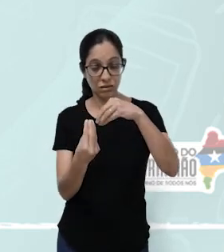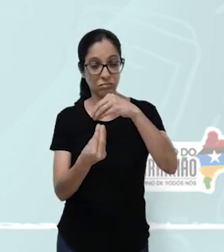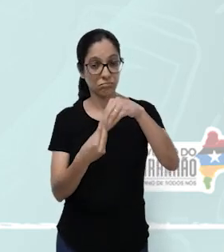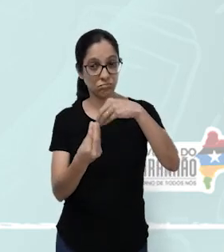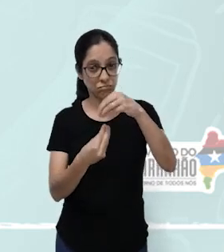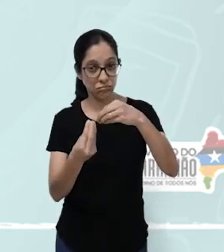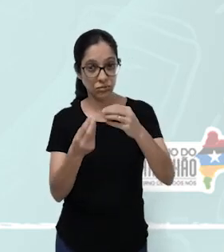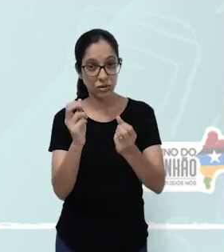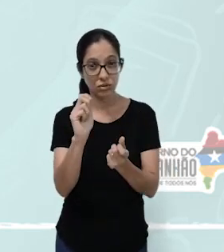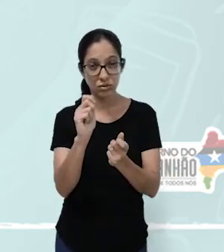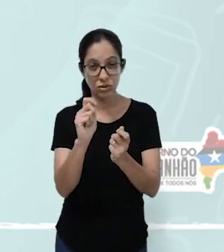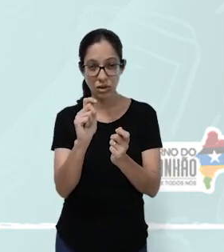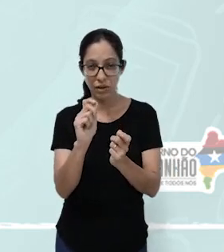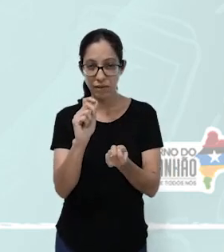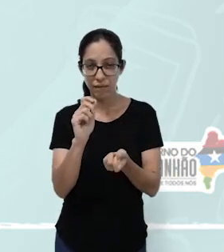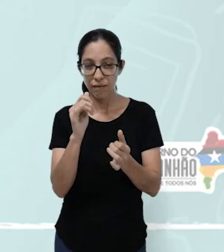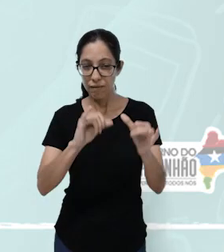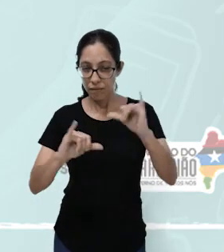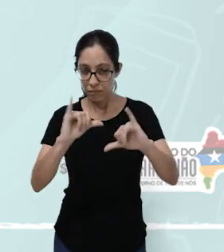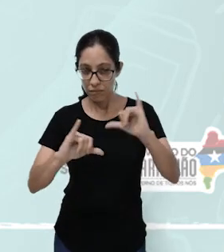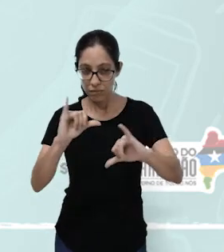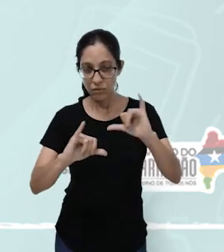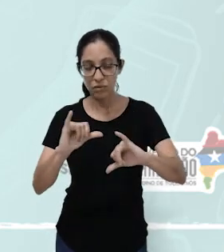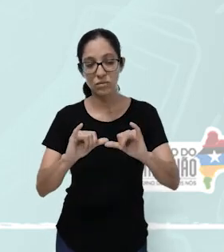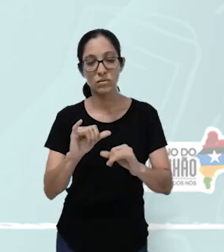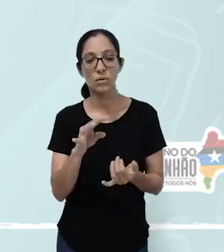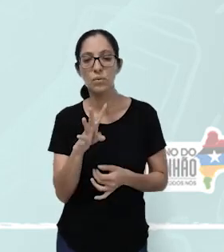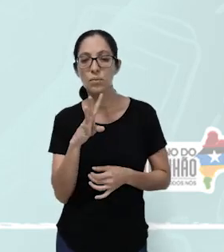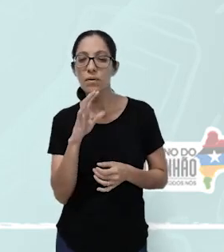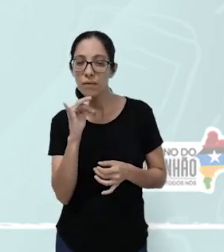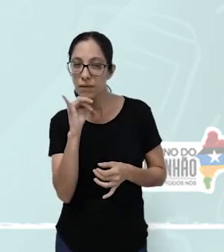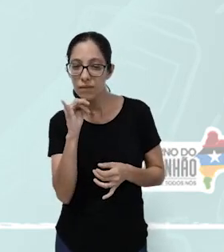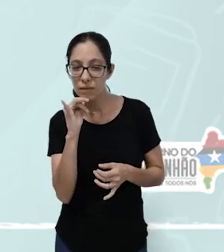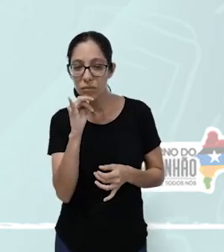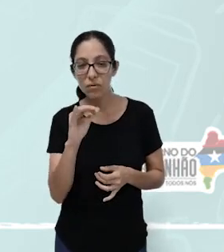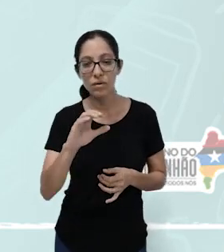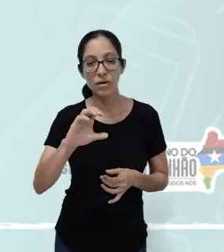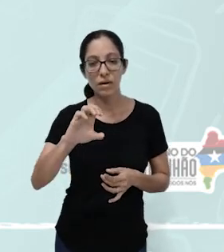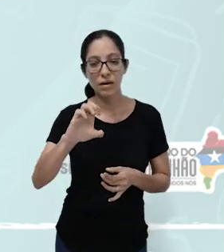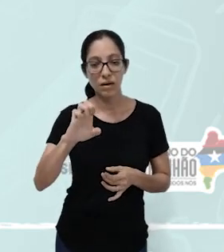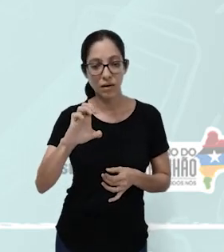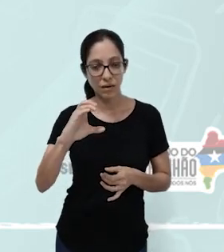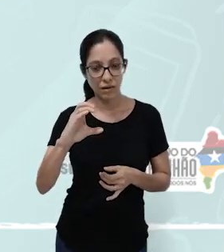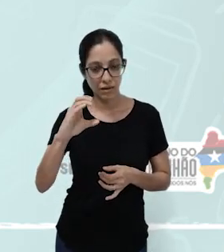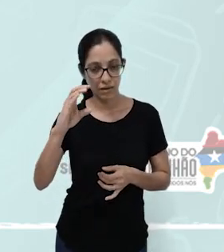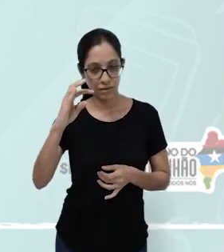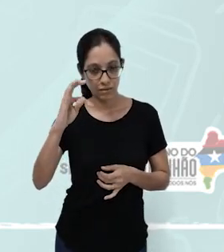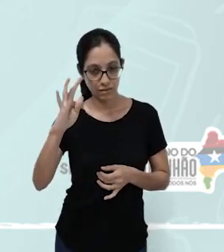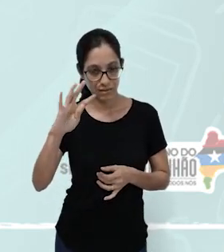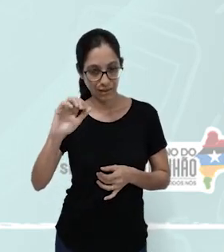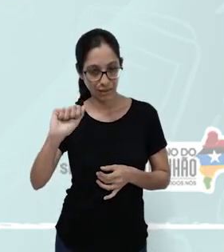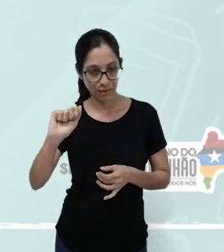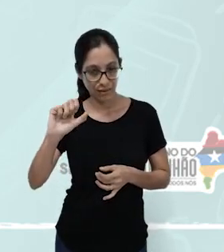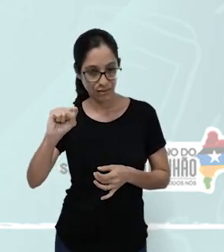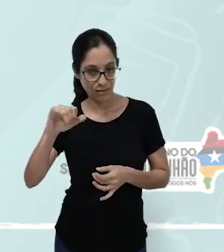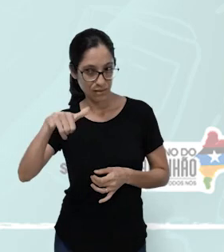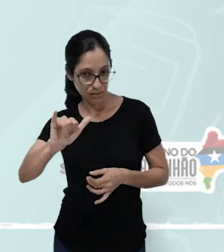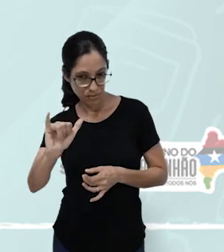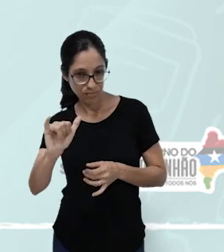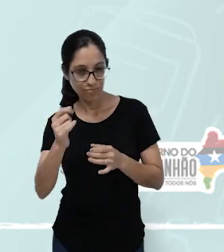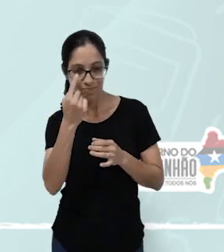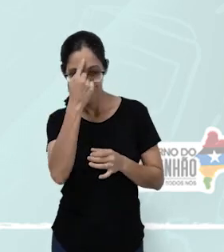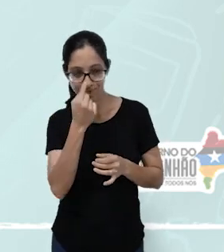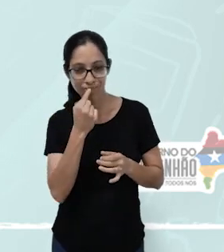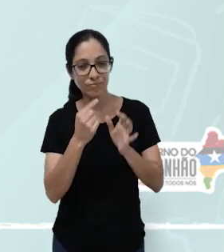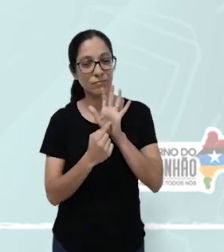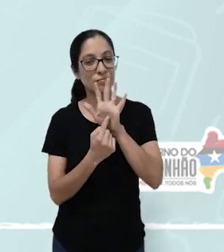É o caso do êxtase, por exemplo, também conhecido como bala. Está aqui a imagem de algumas pílulas de êxtase. É